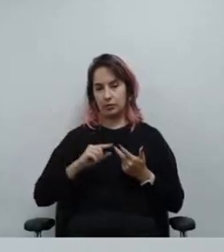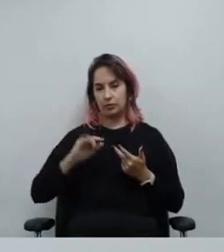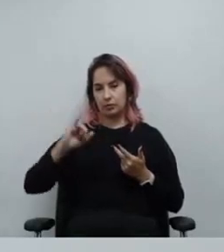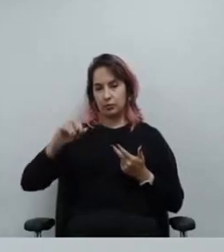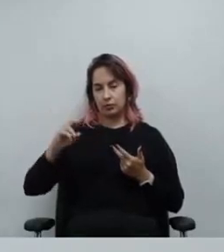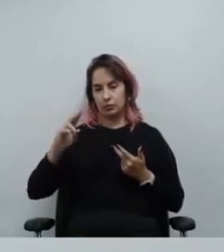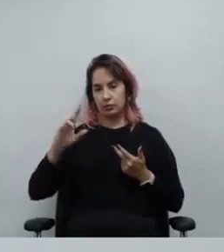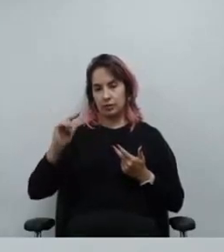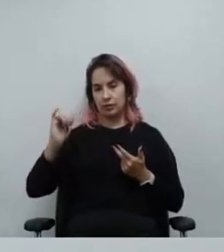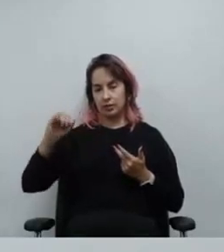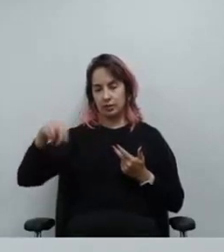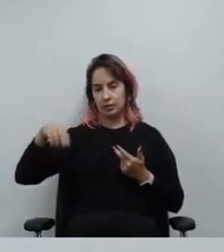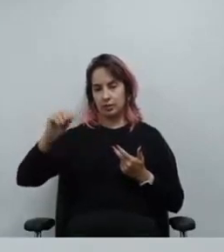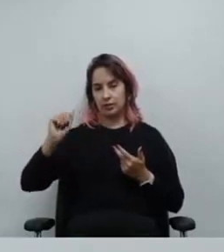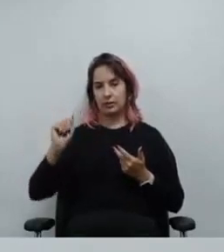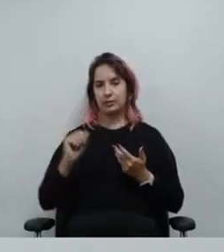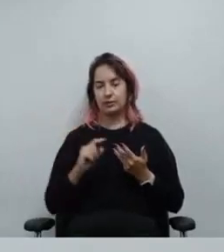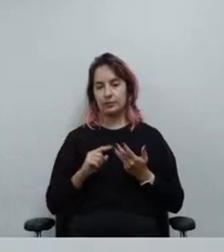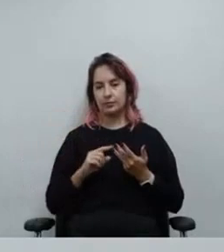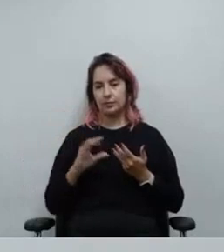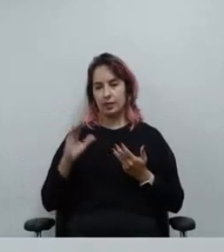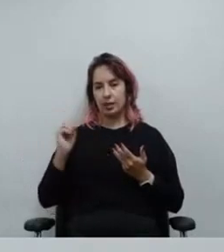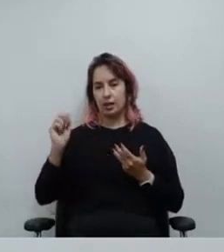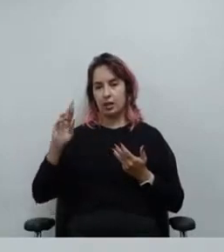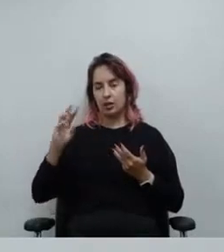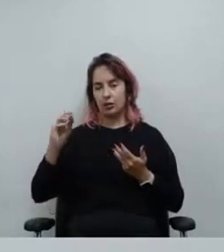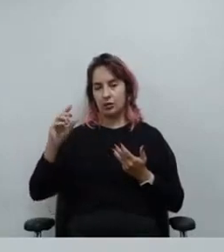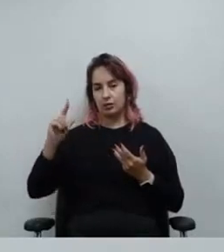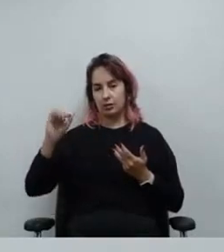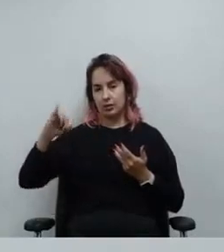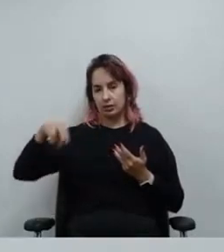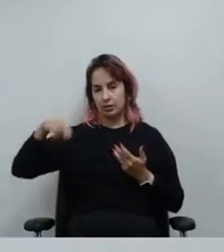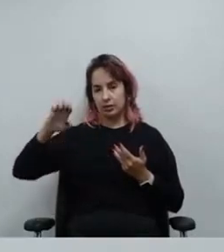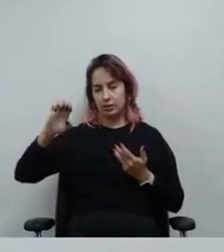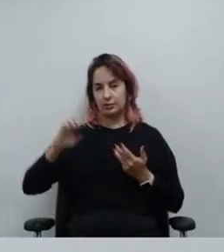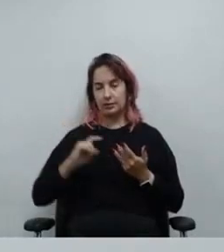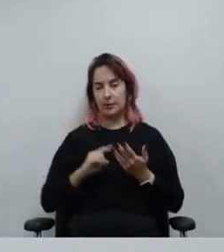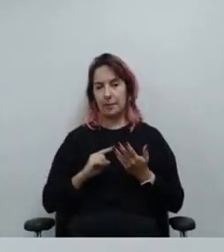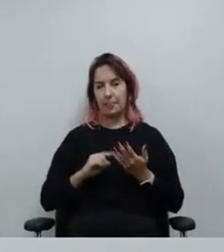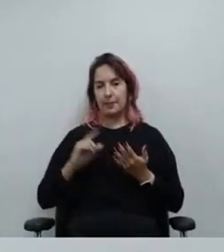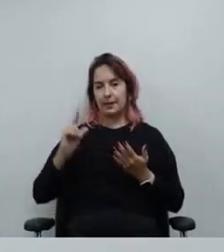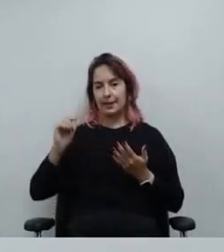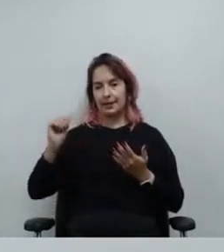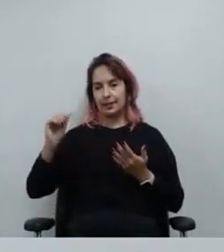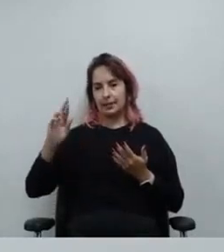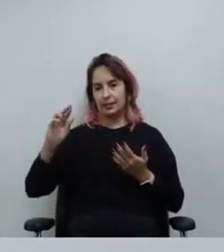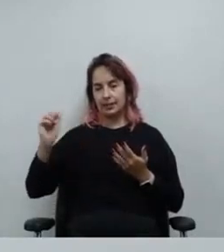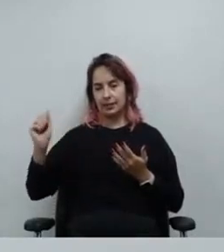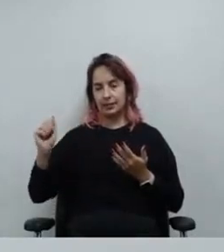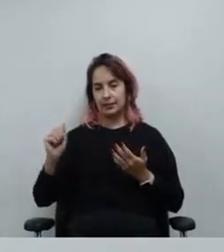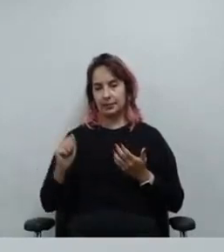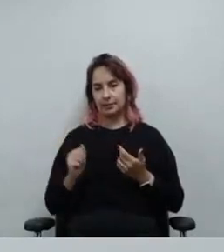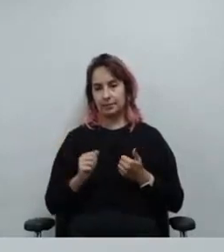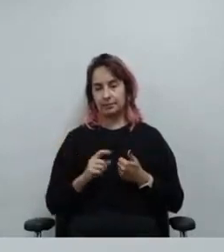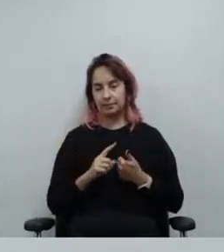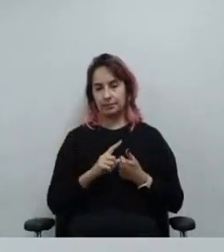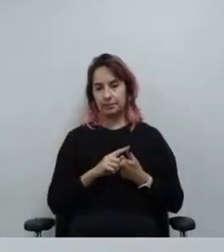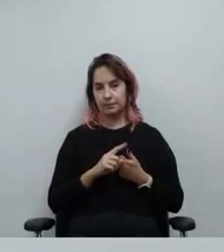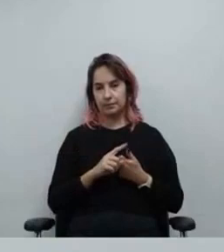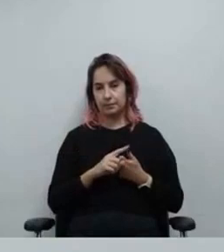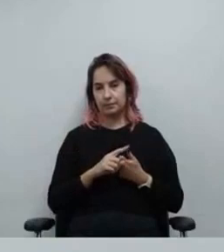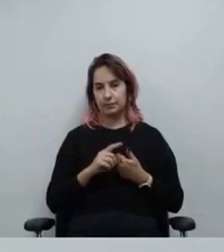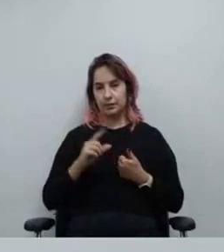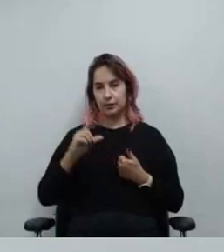Juliana Sales Teixeira Ribeiro, Caroline Rocha Delmônico, Lara Spolaor